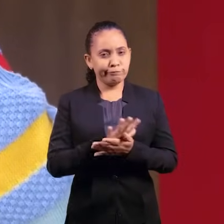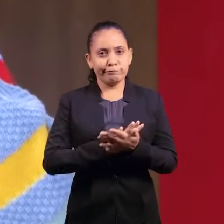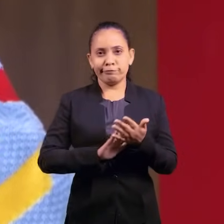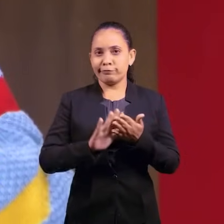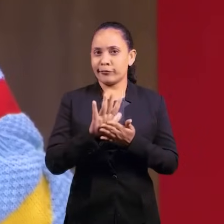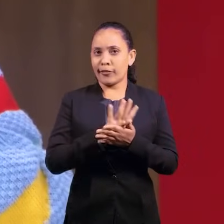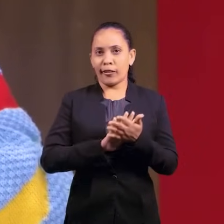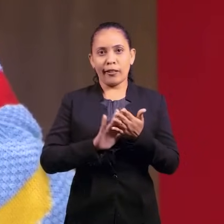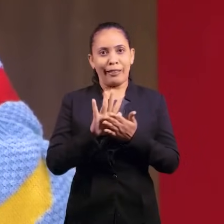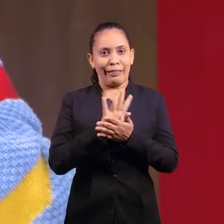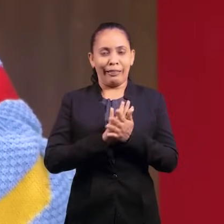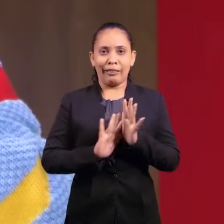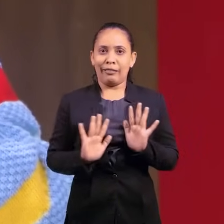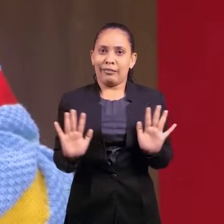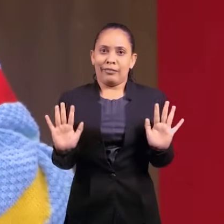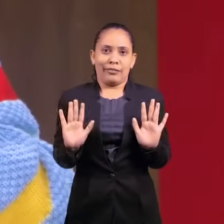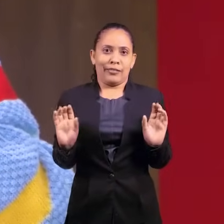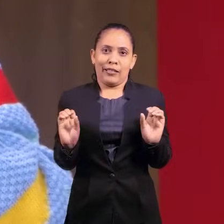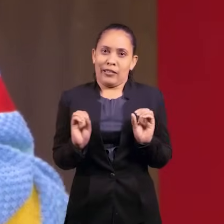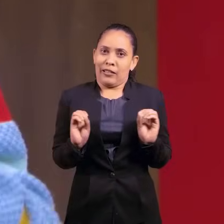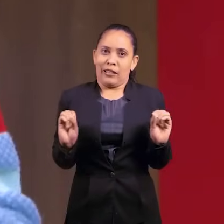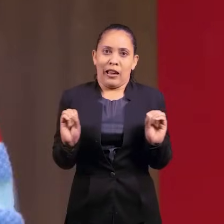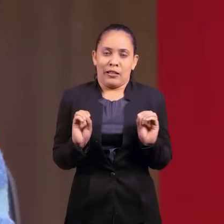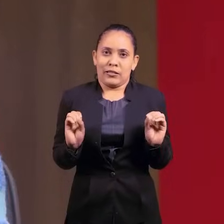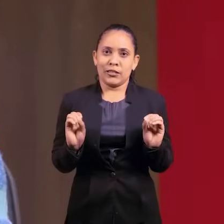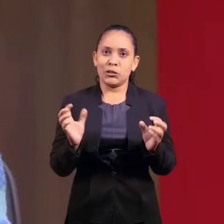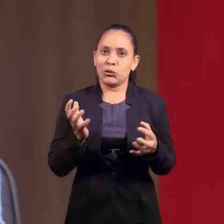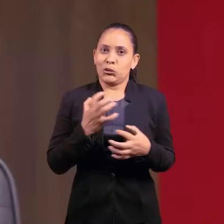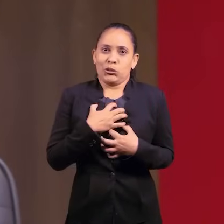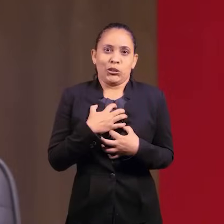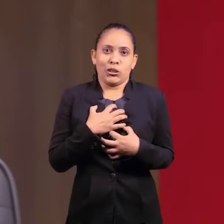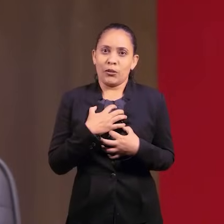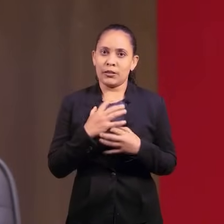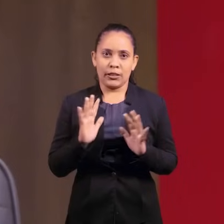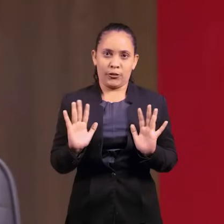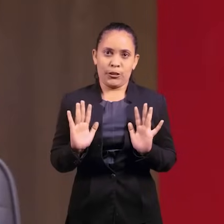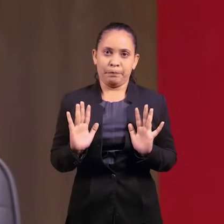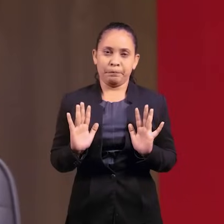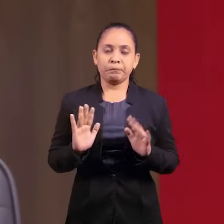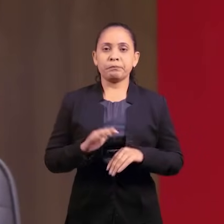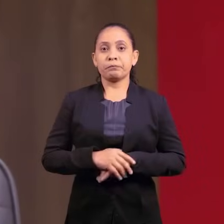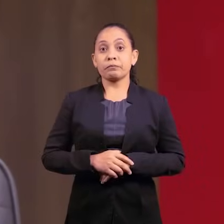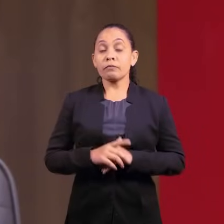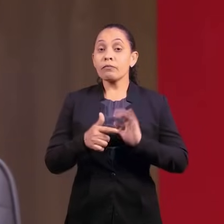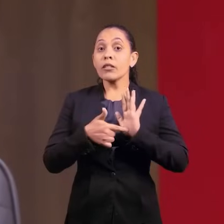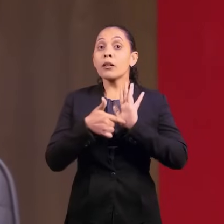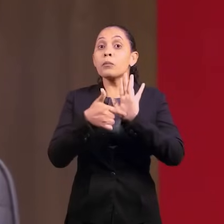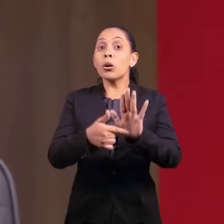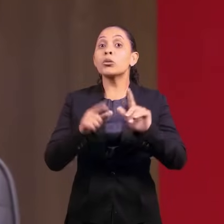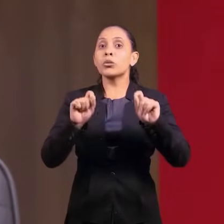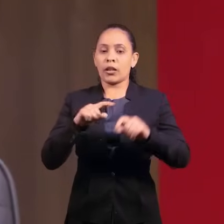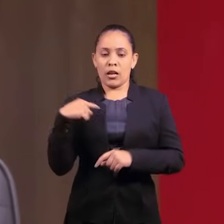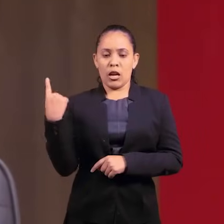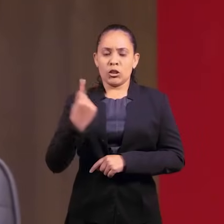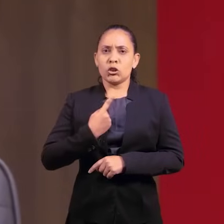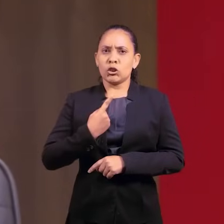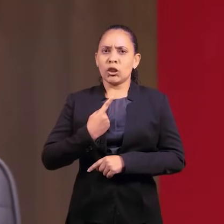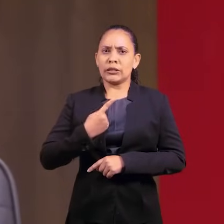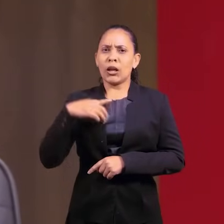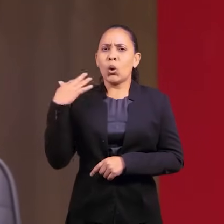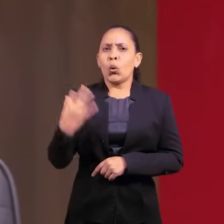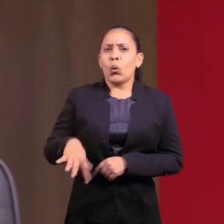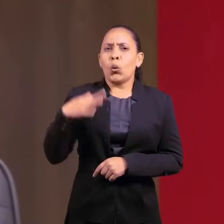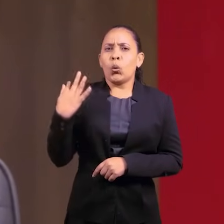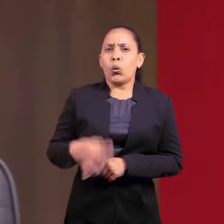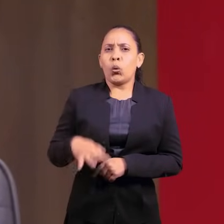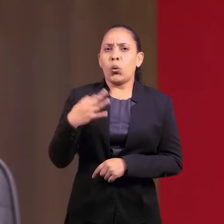que causava. Então, assim, isso nos mostra que as nossas dores, elas são, só